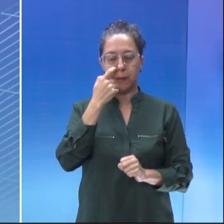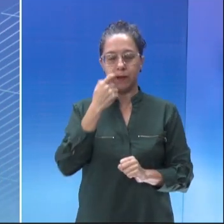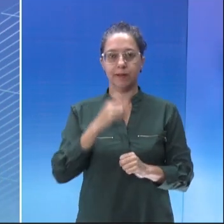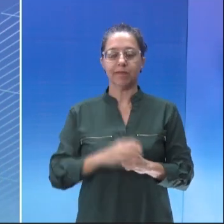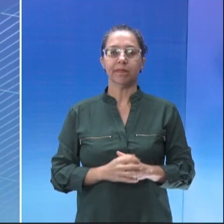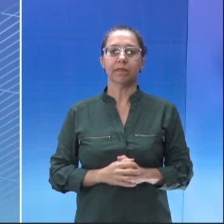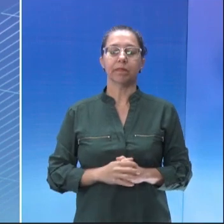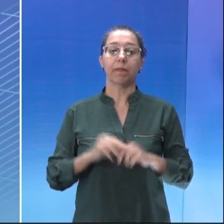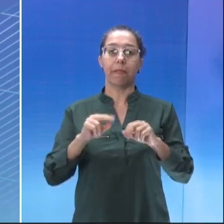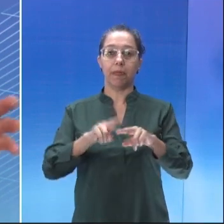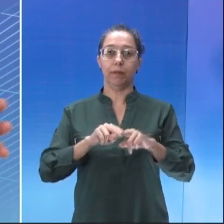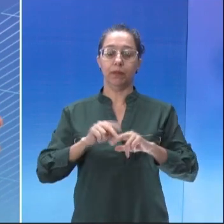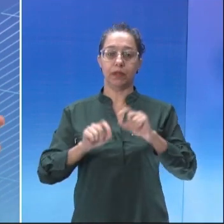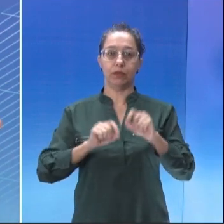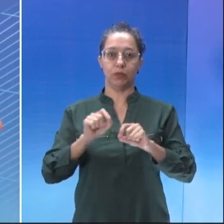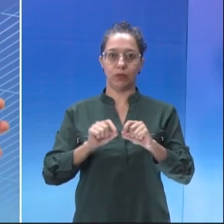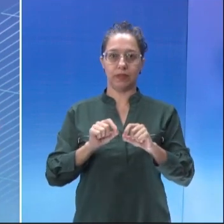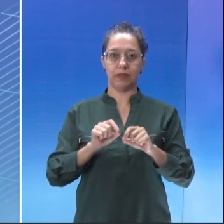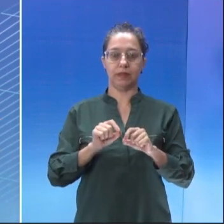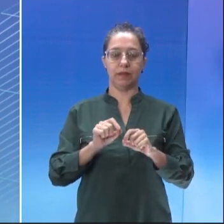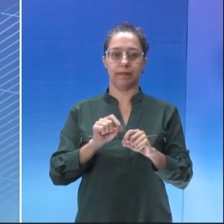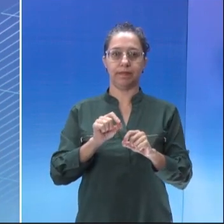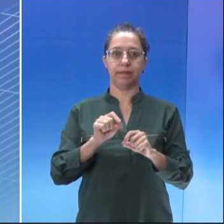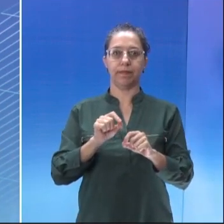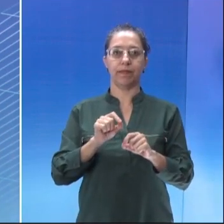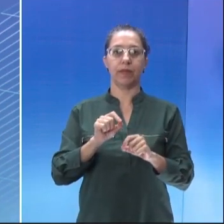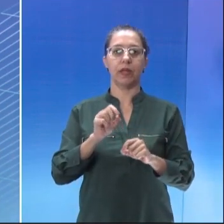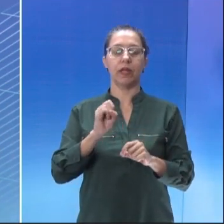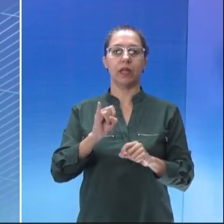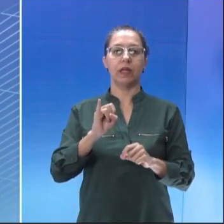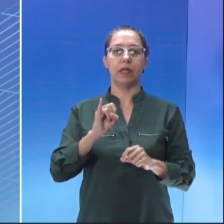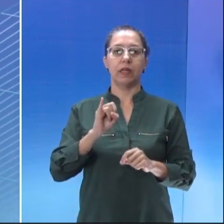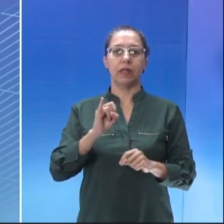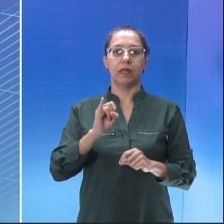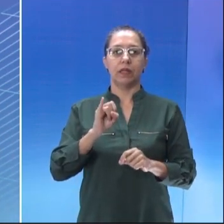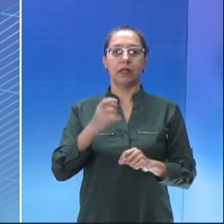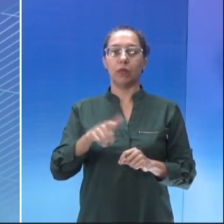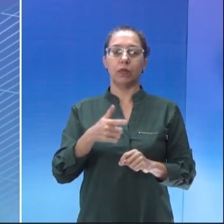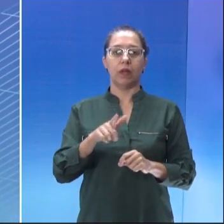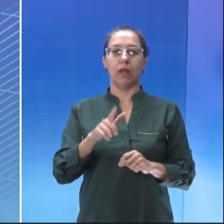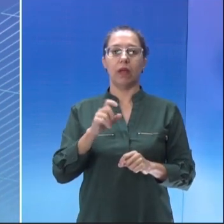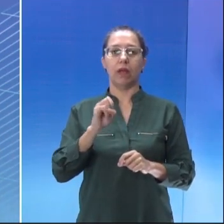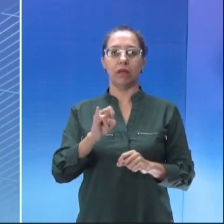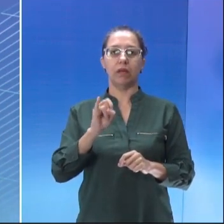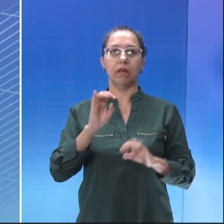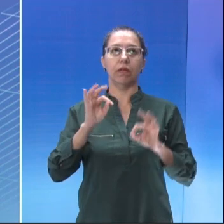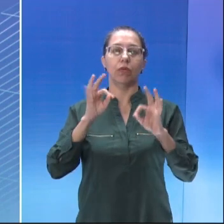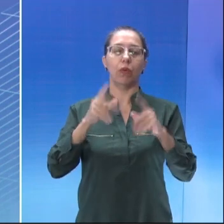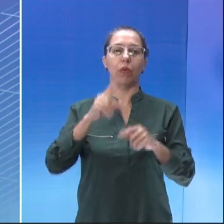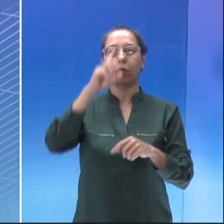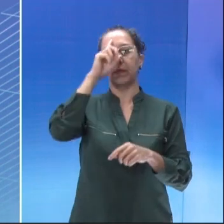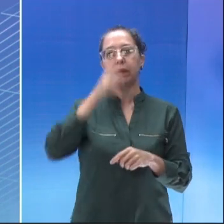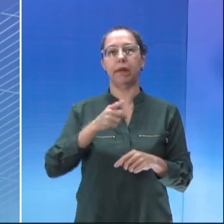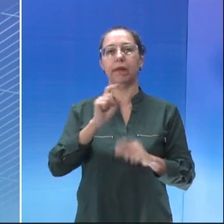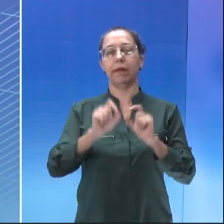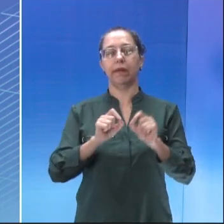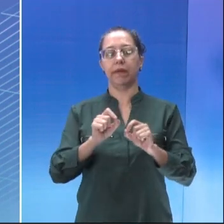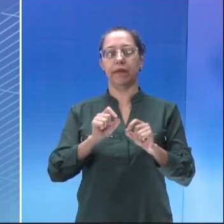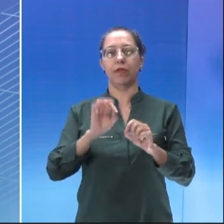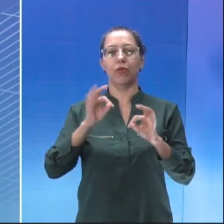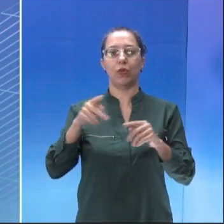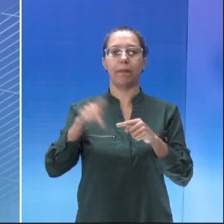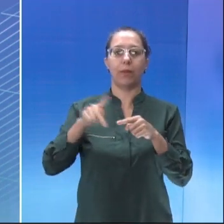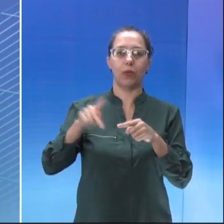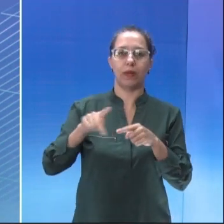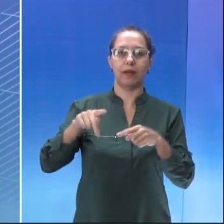local. Então, não existe uma determinação que toda proteína ela vai ter que